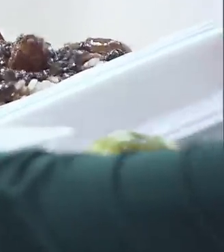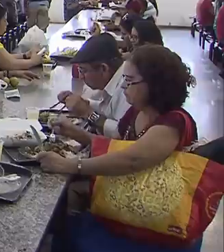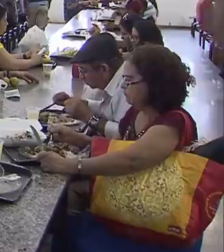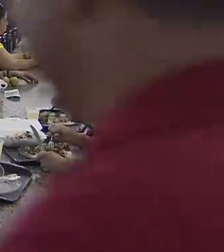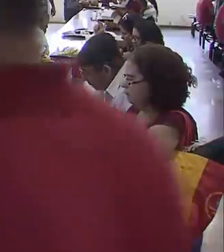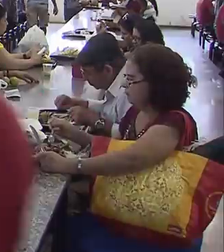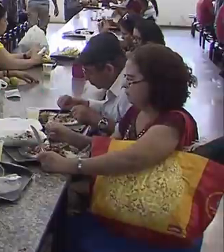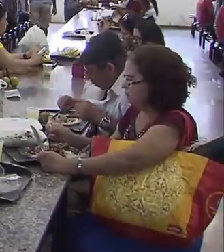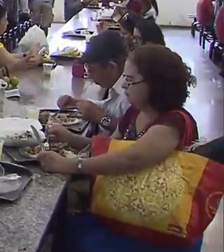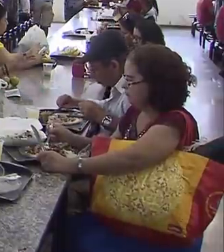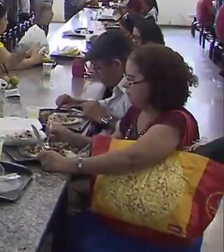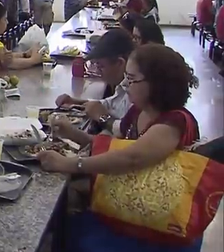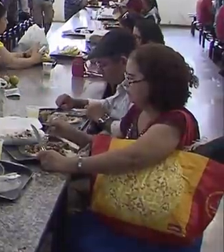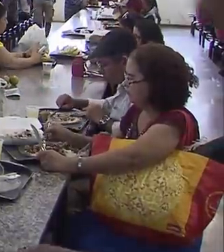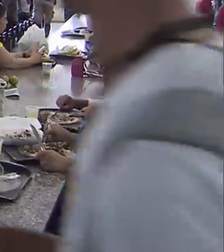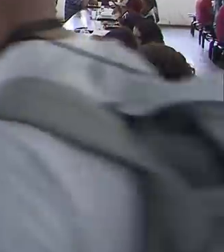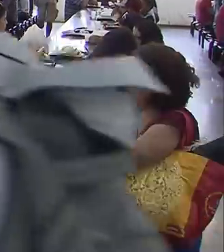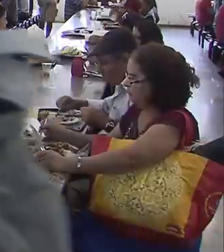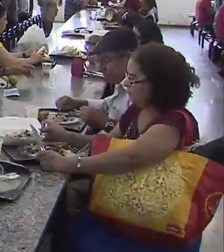Tchau,